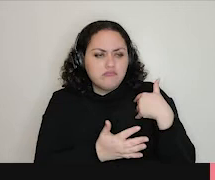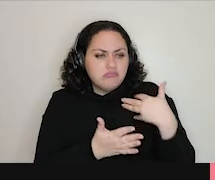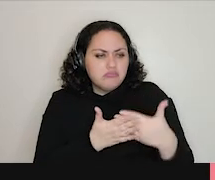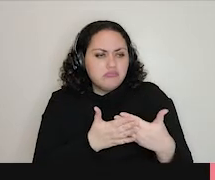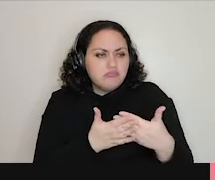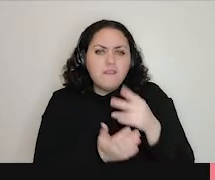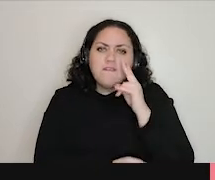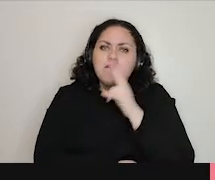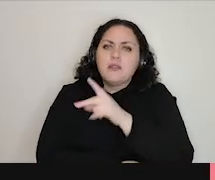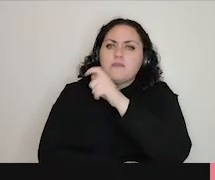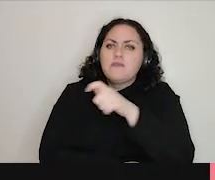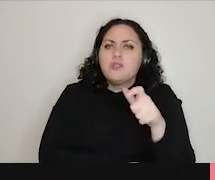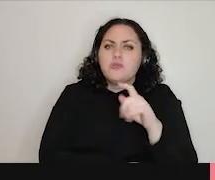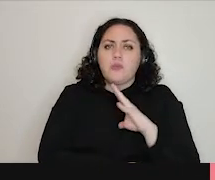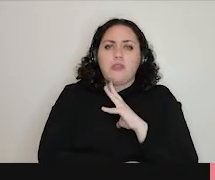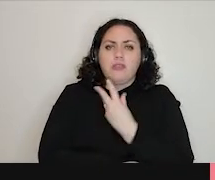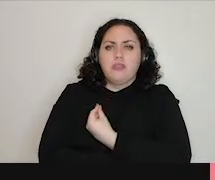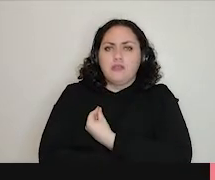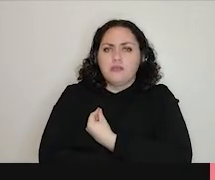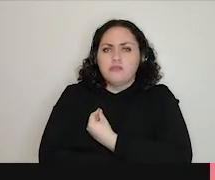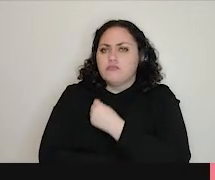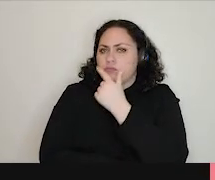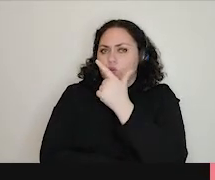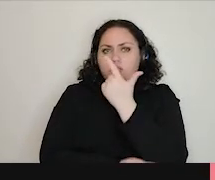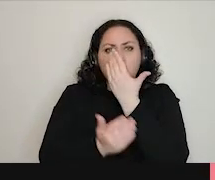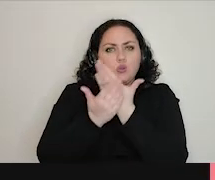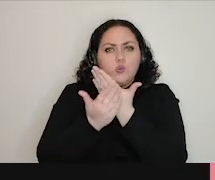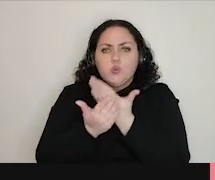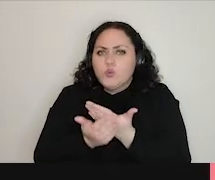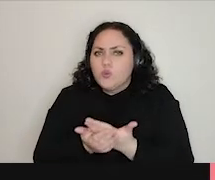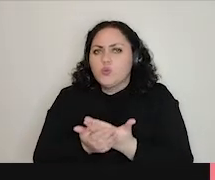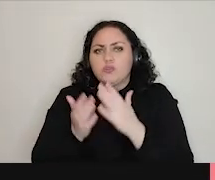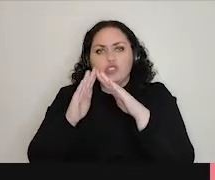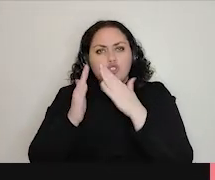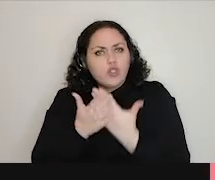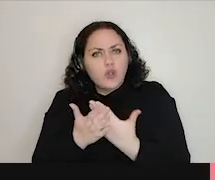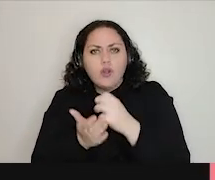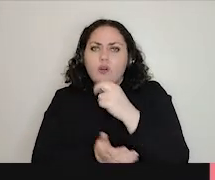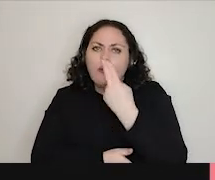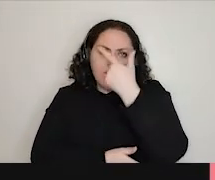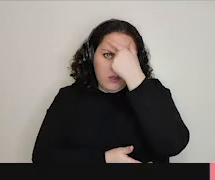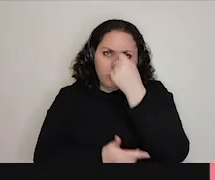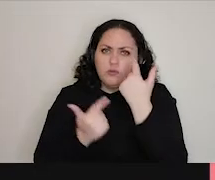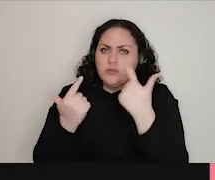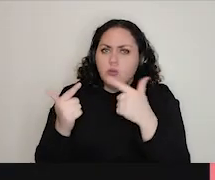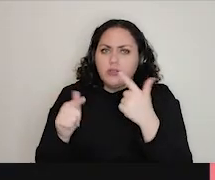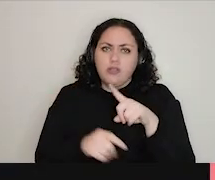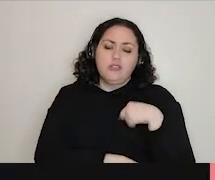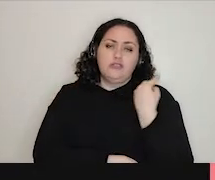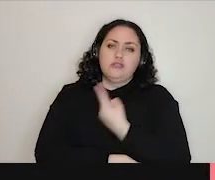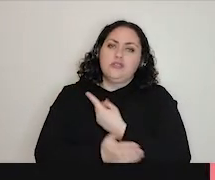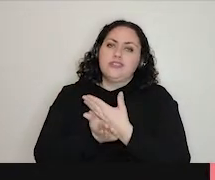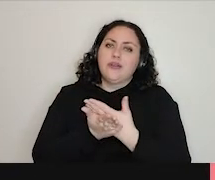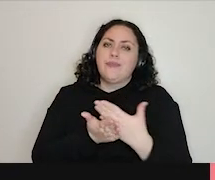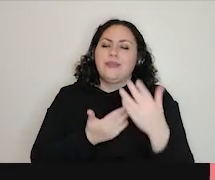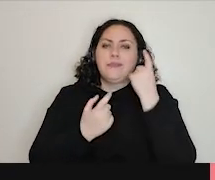não tendo uma formação acadêmica tão acentuada, que a gente tem essa preocupação de